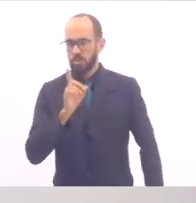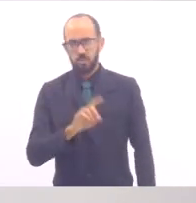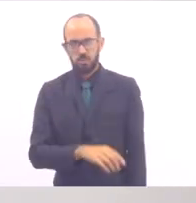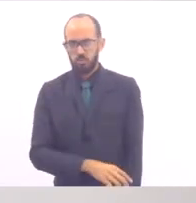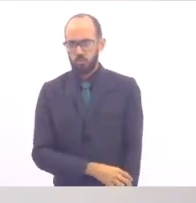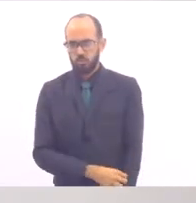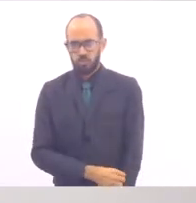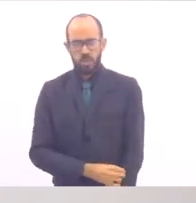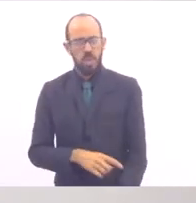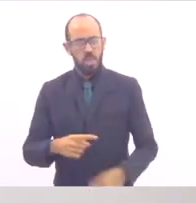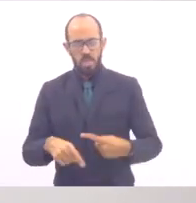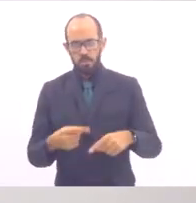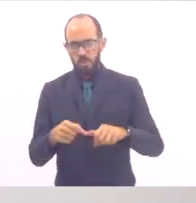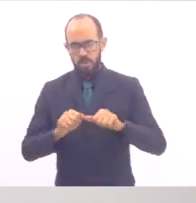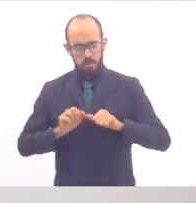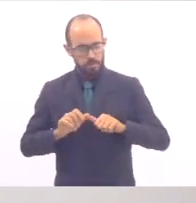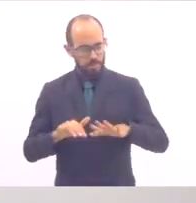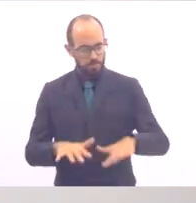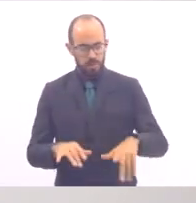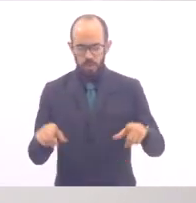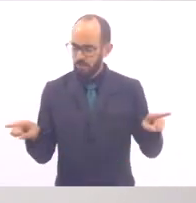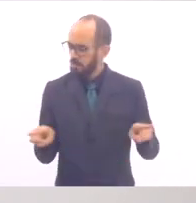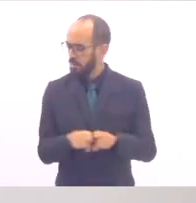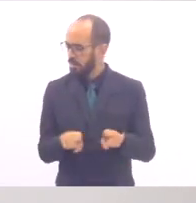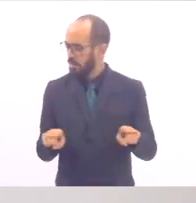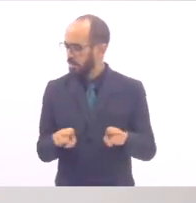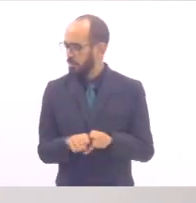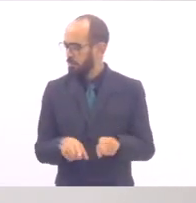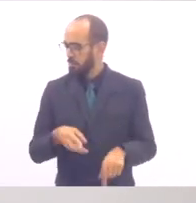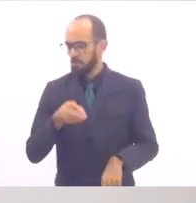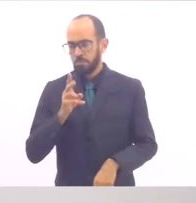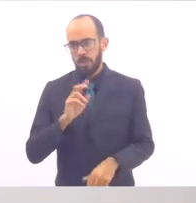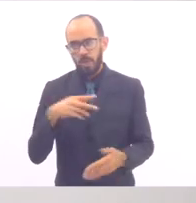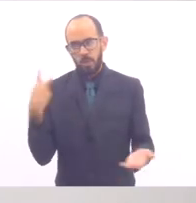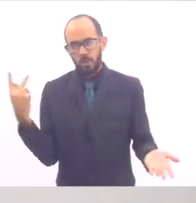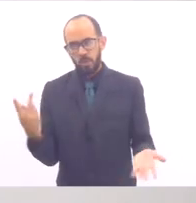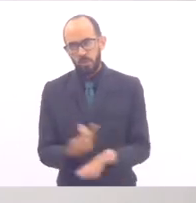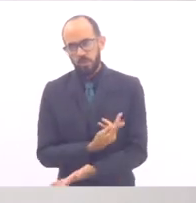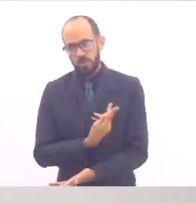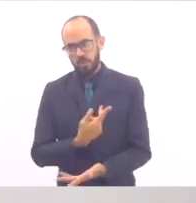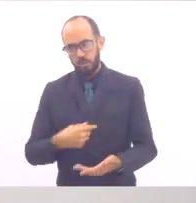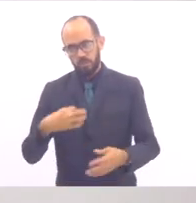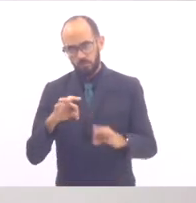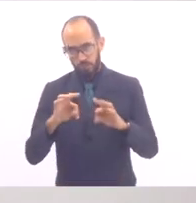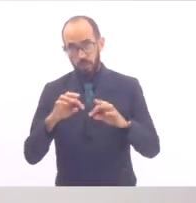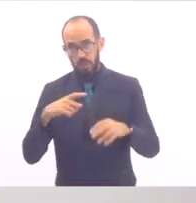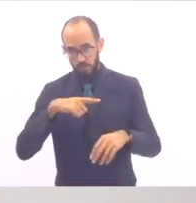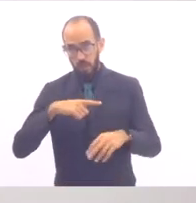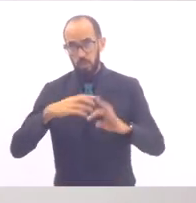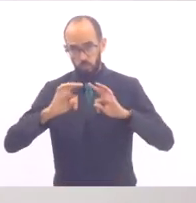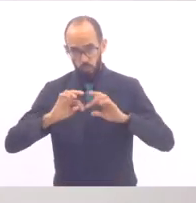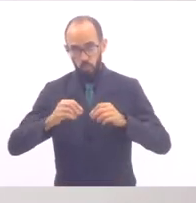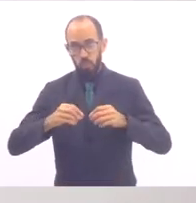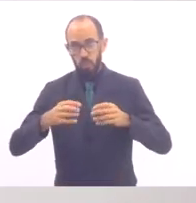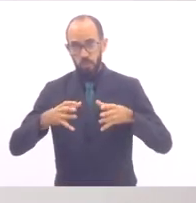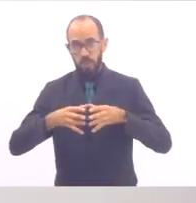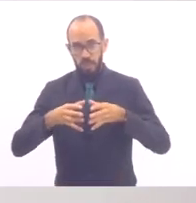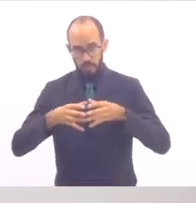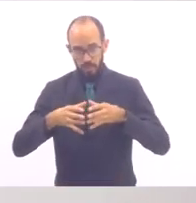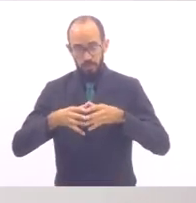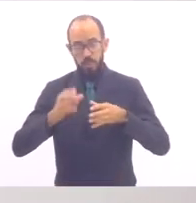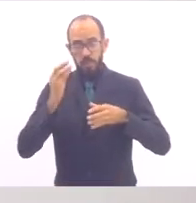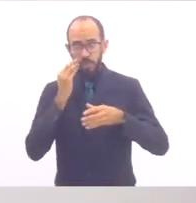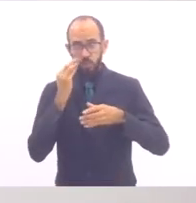da pandemia, isso tudo tem de forma pública no SEI, para vocês acompanharem. A minha equipe tentou reverter essa